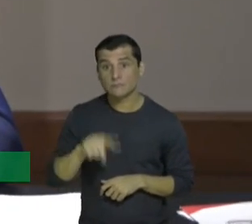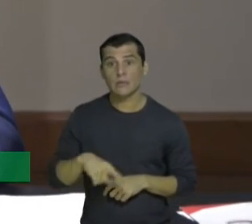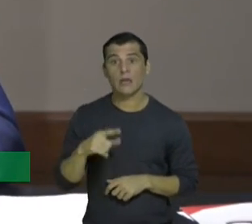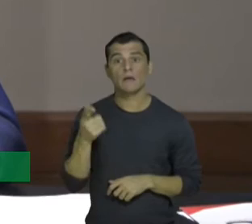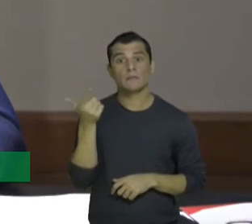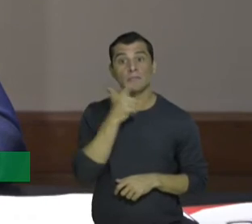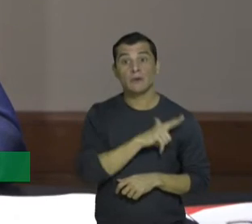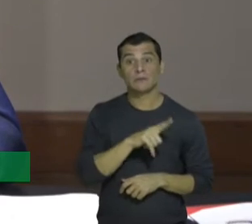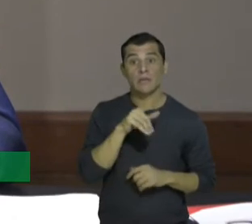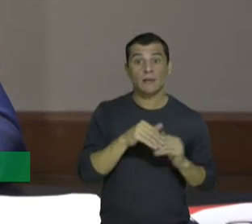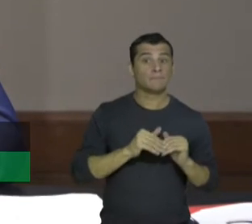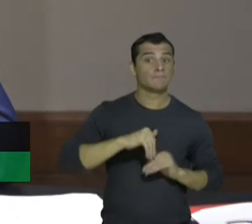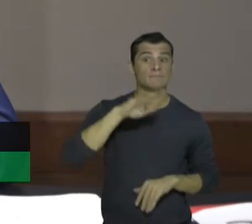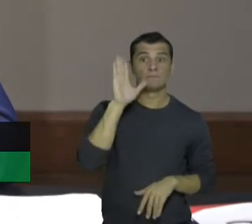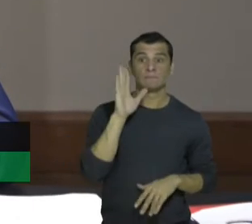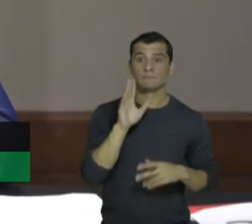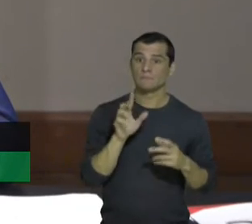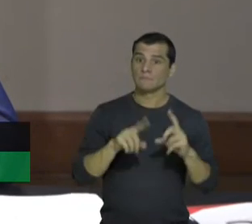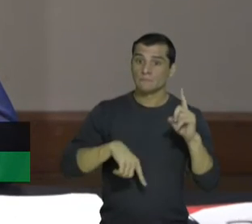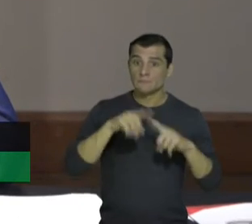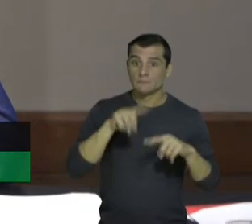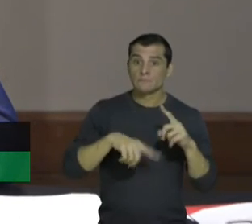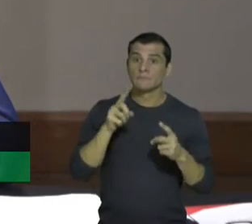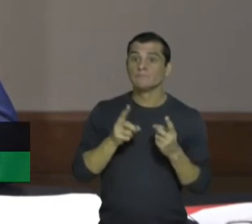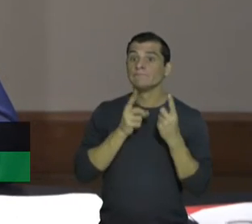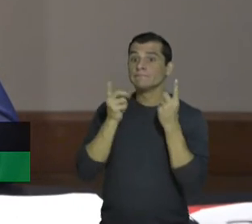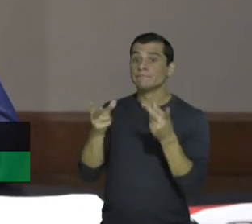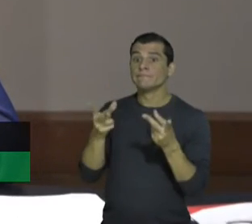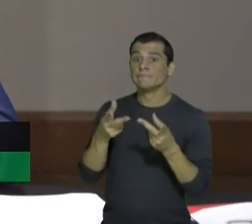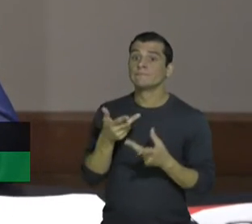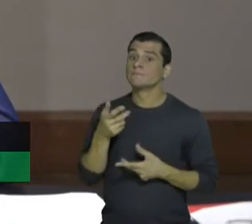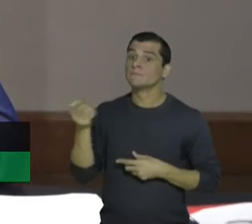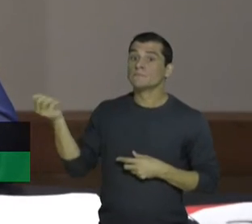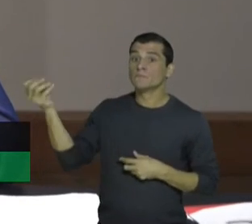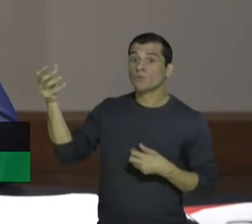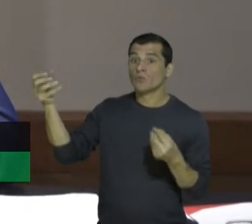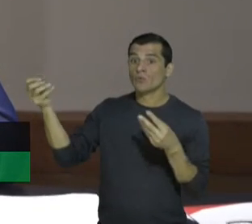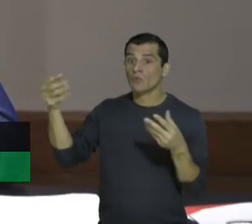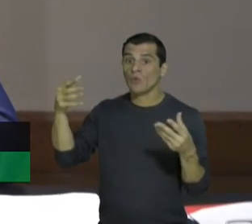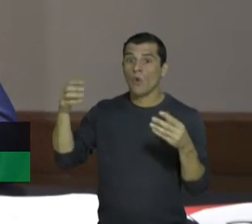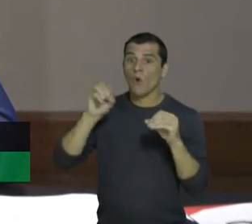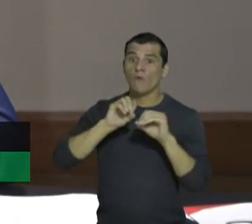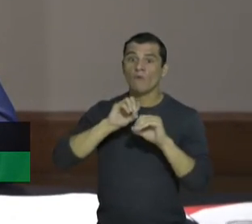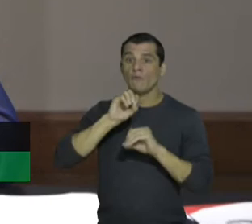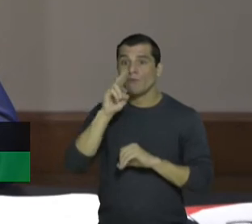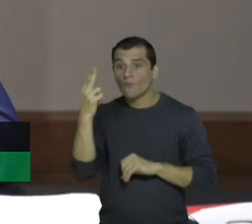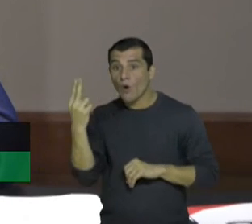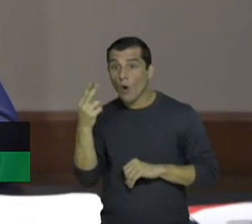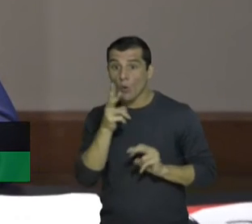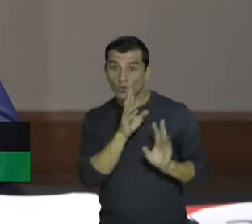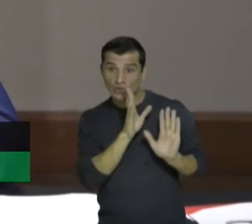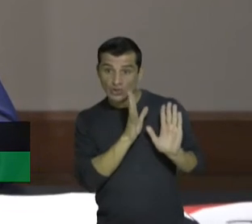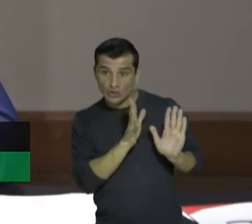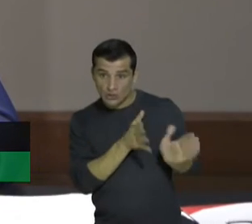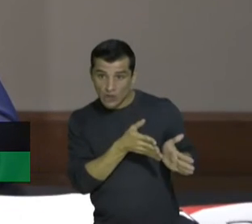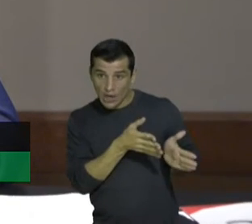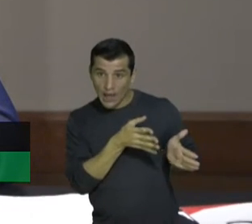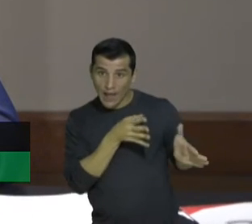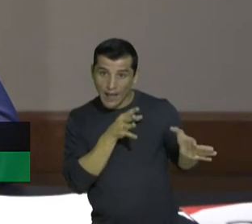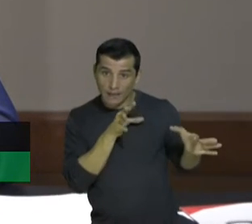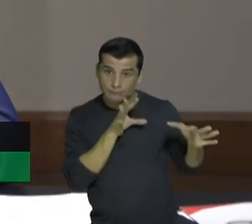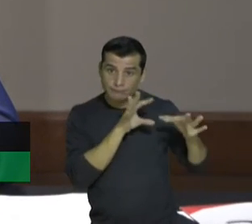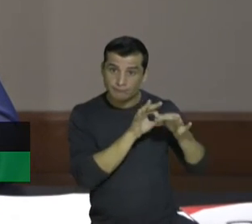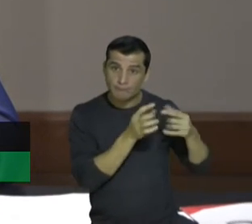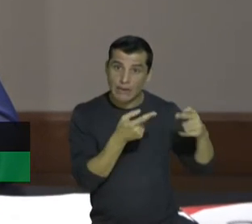maiores produtos de valor agregado para novos mercados ou ampliar O que você já tem em outros mercados essa integração